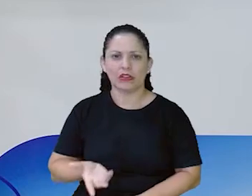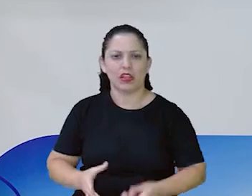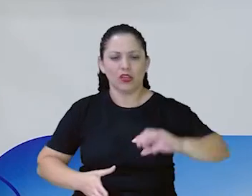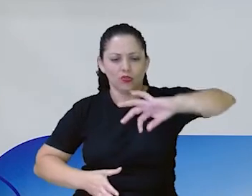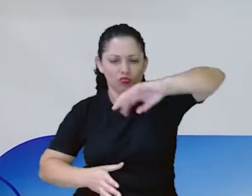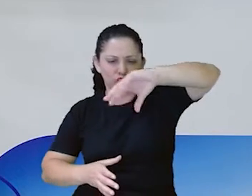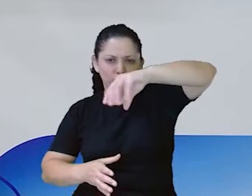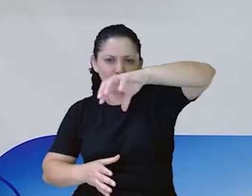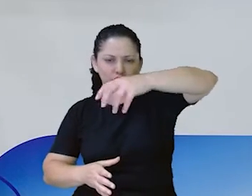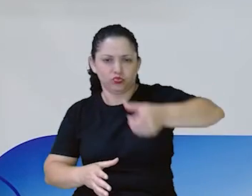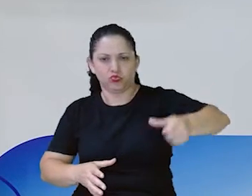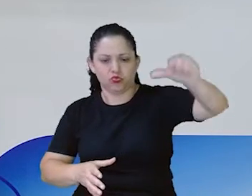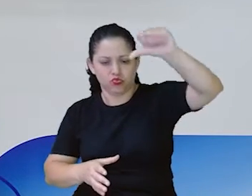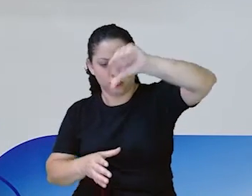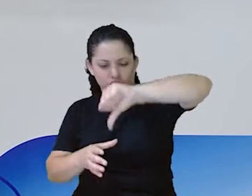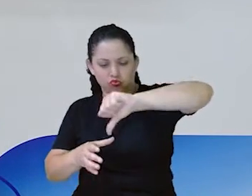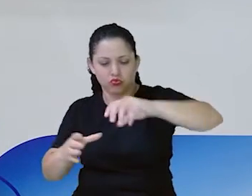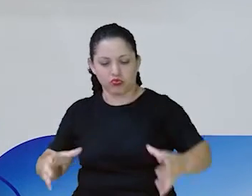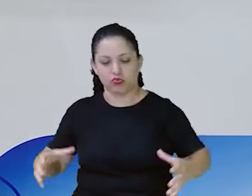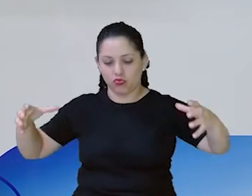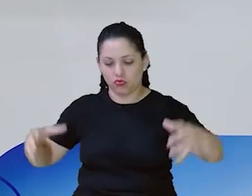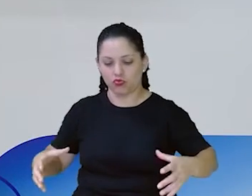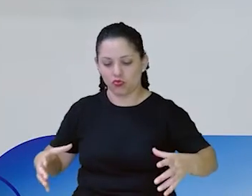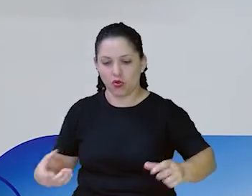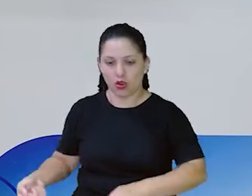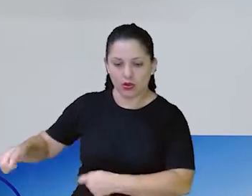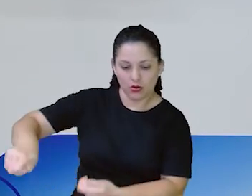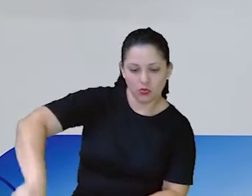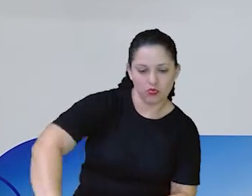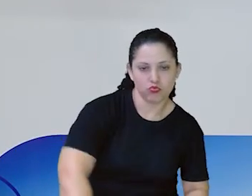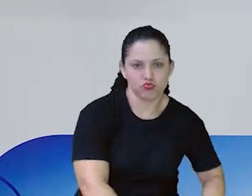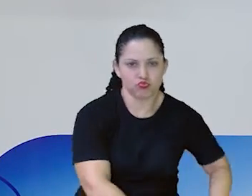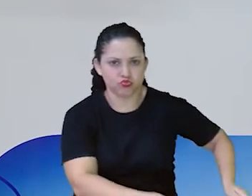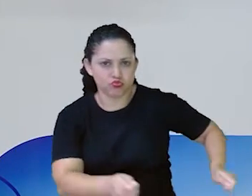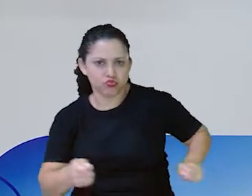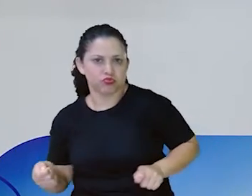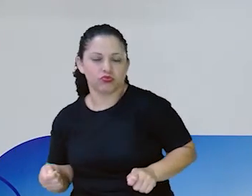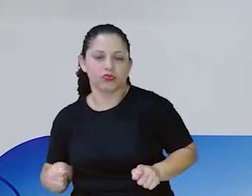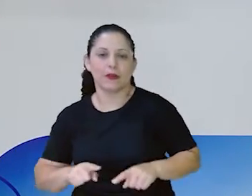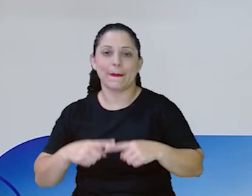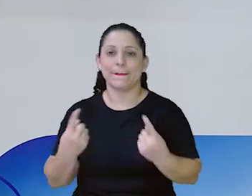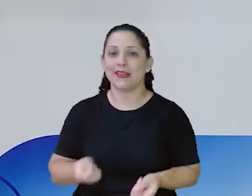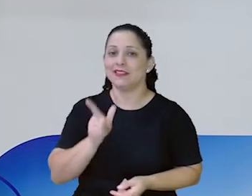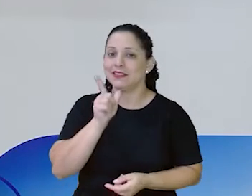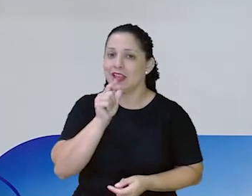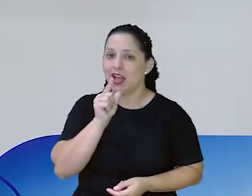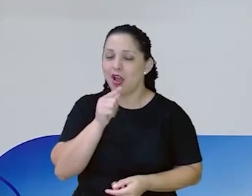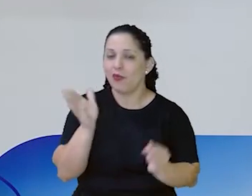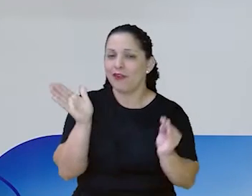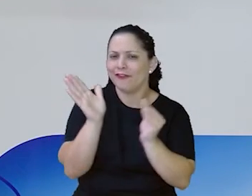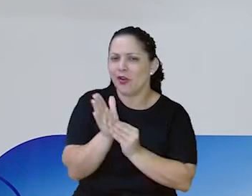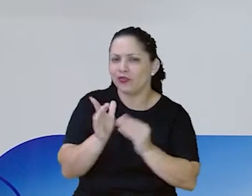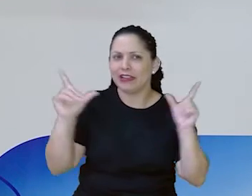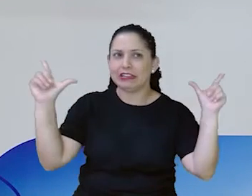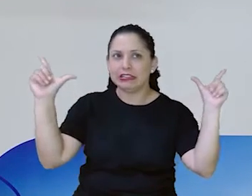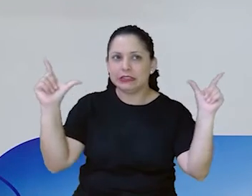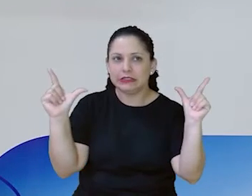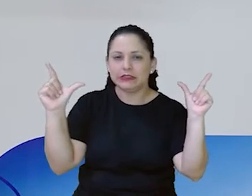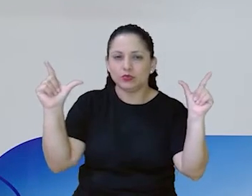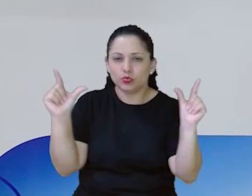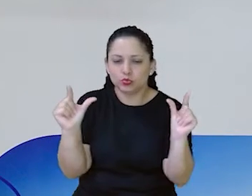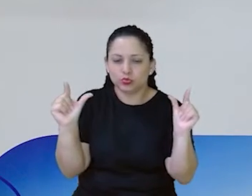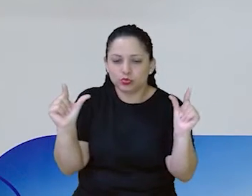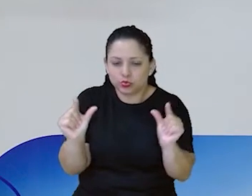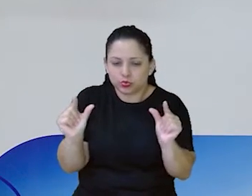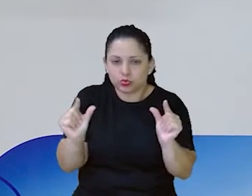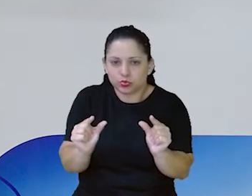torneira, esquentava, podia pegar numa cacimba. Mas a água ela vai ficando escassa, o tempo vai